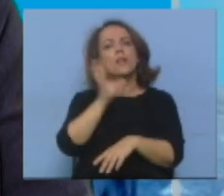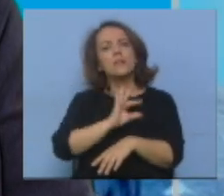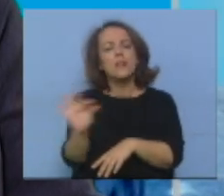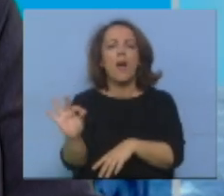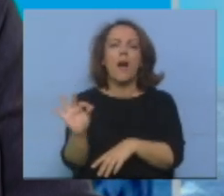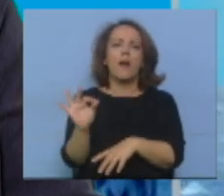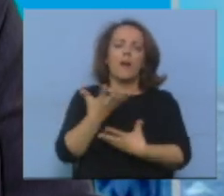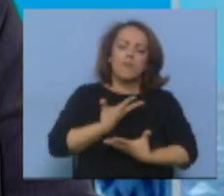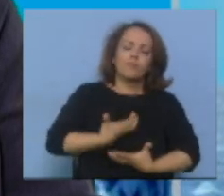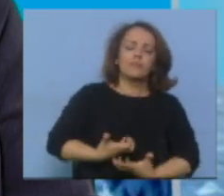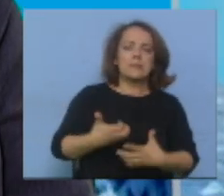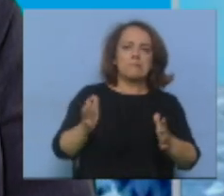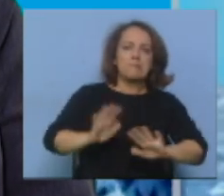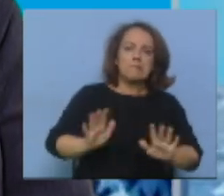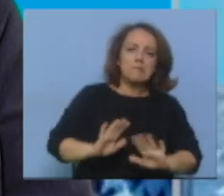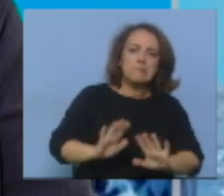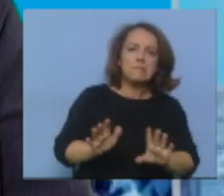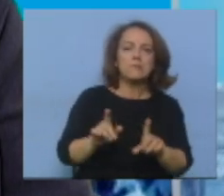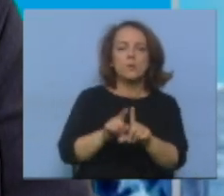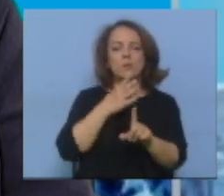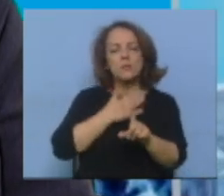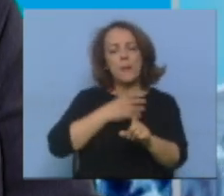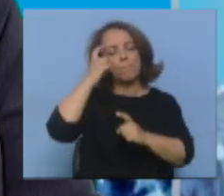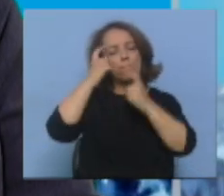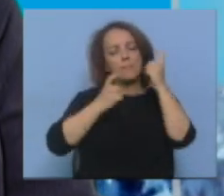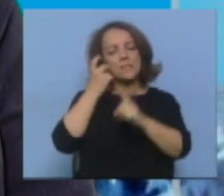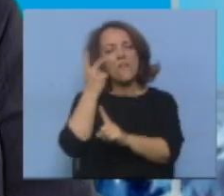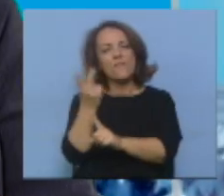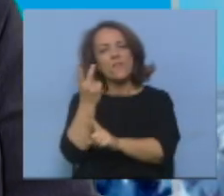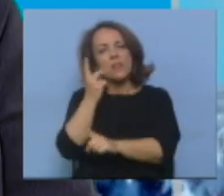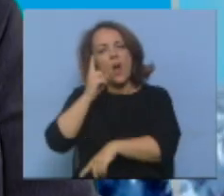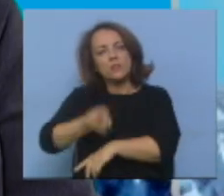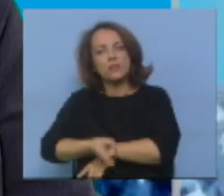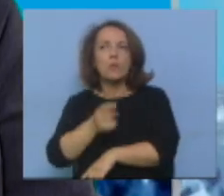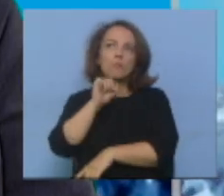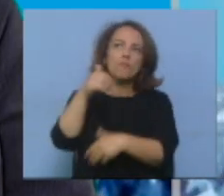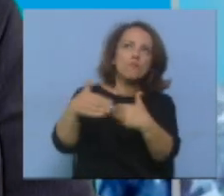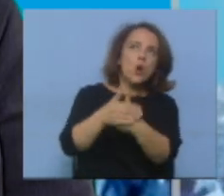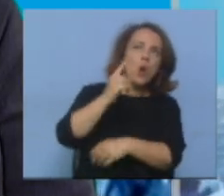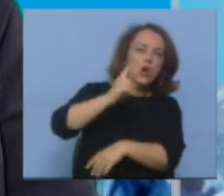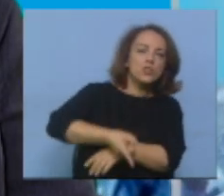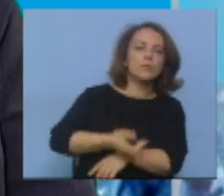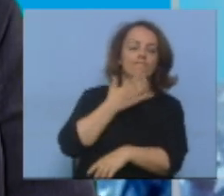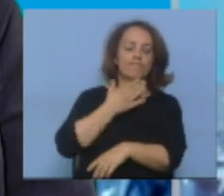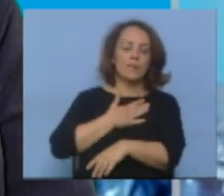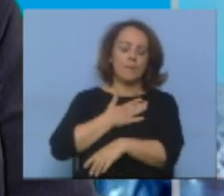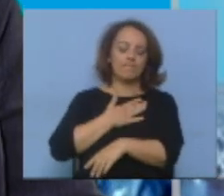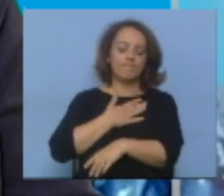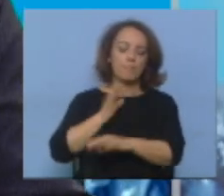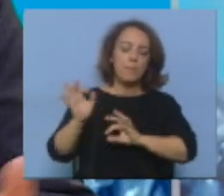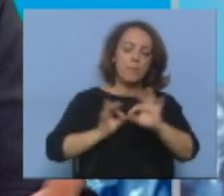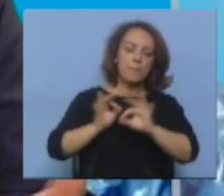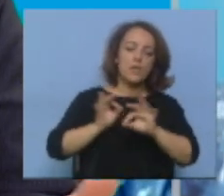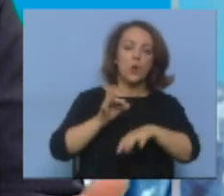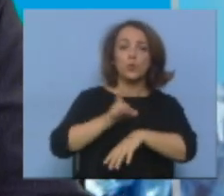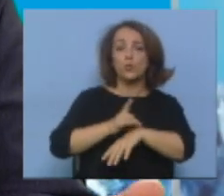situações, o repensar no sentido da vida e da morte, o preparar-nos para estar doentes, não é? Eu já